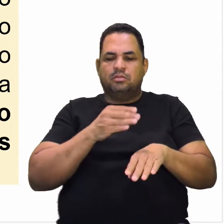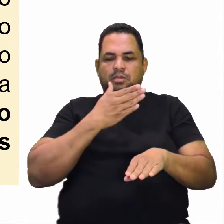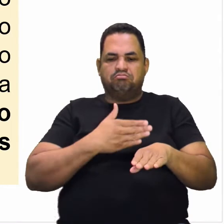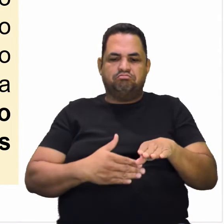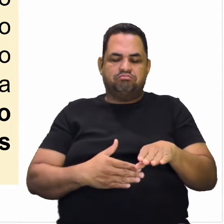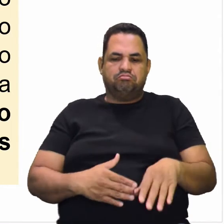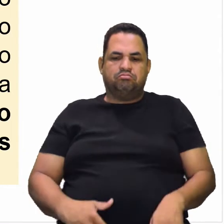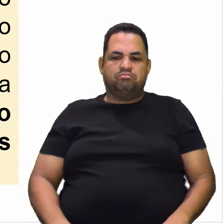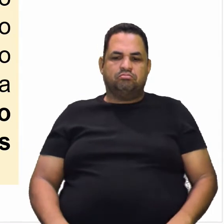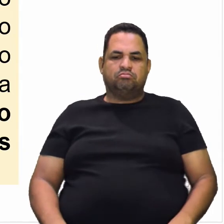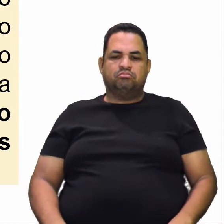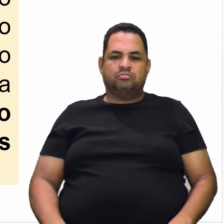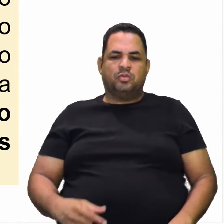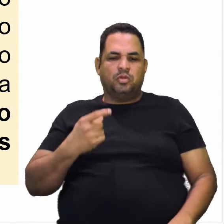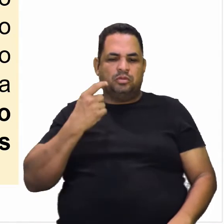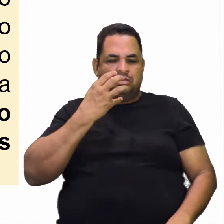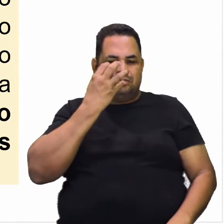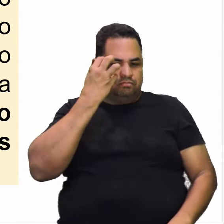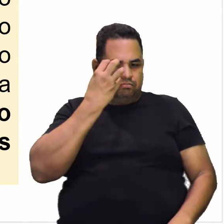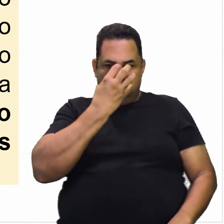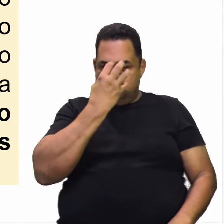ser arrancado fora.